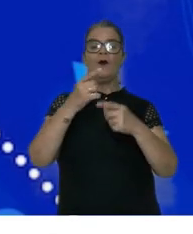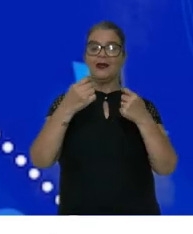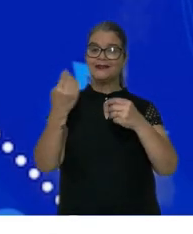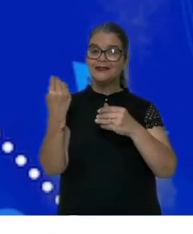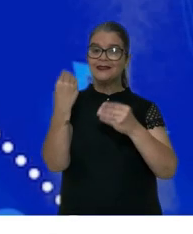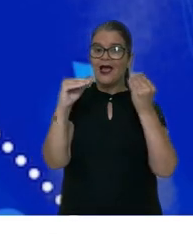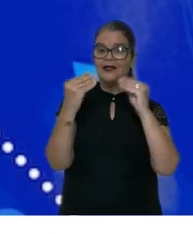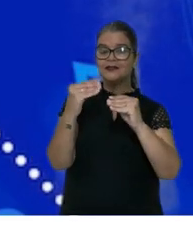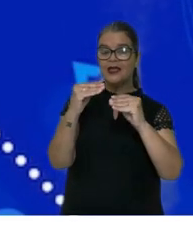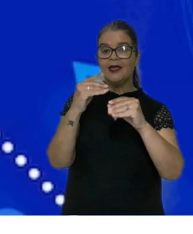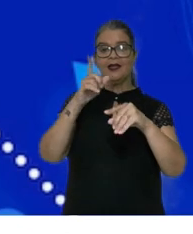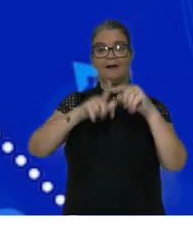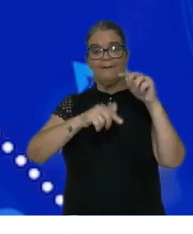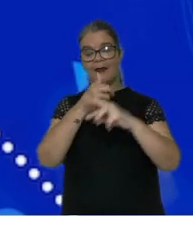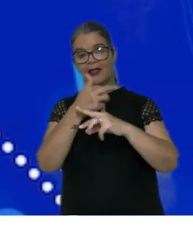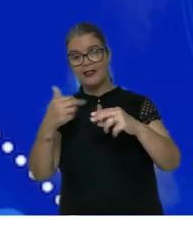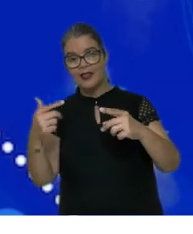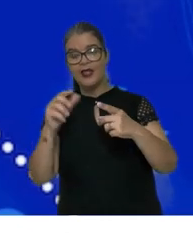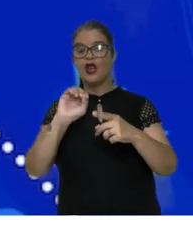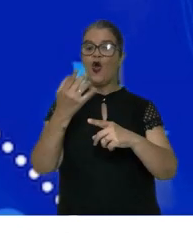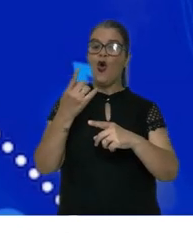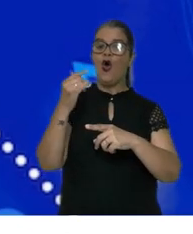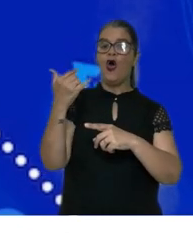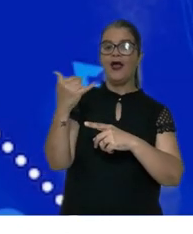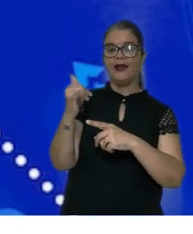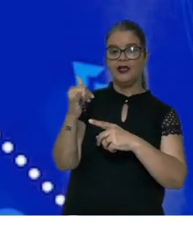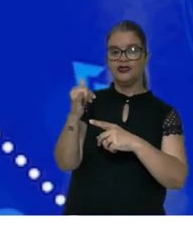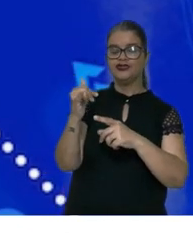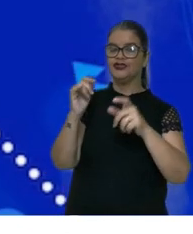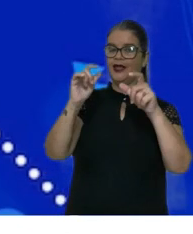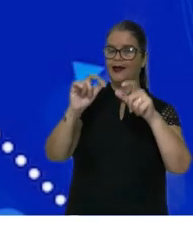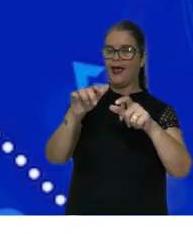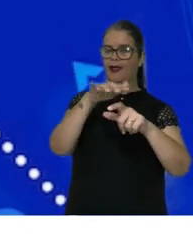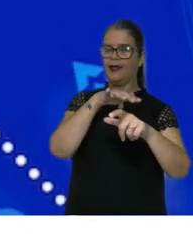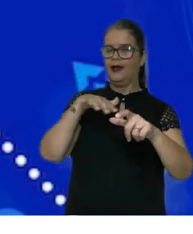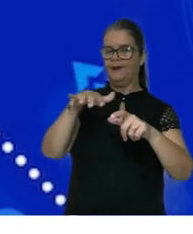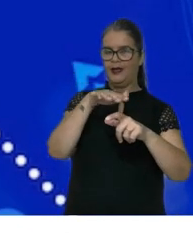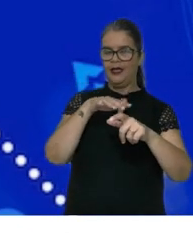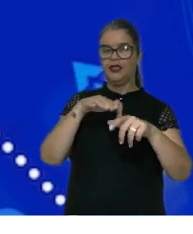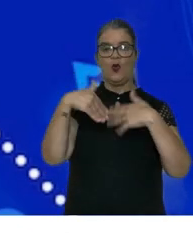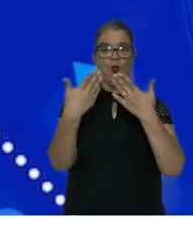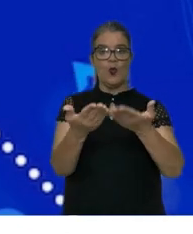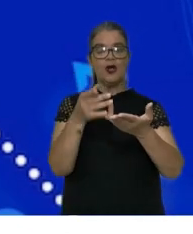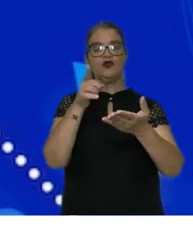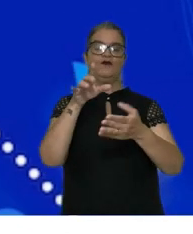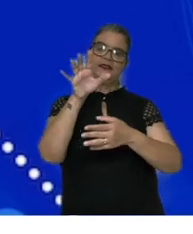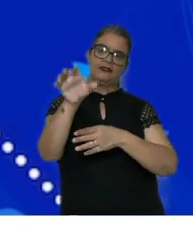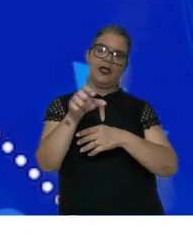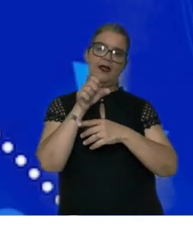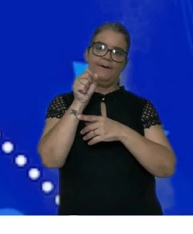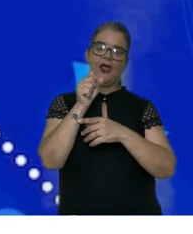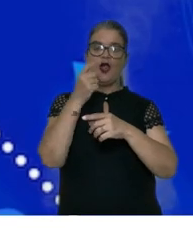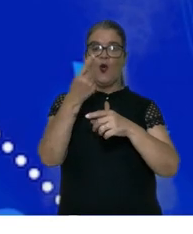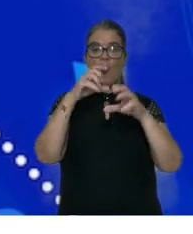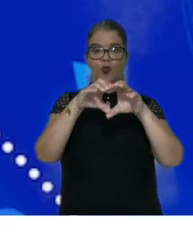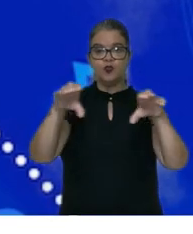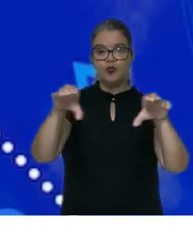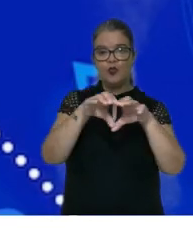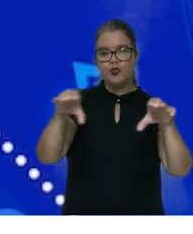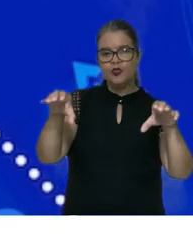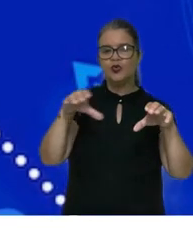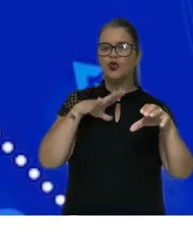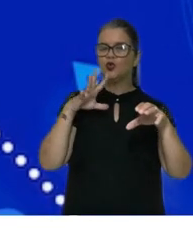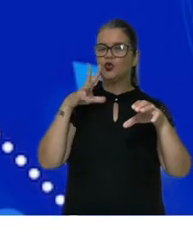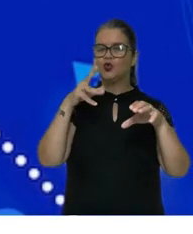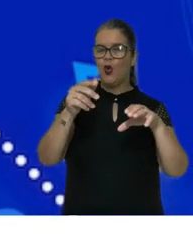inserir matéria ou energia naquele ambiente. Então, quando você pega um cano e todo o dejeto de